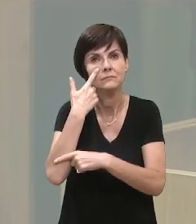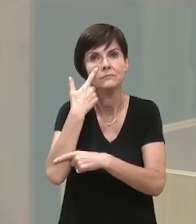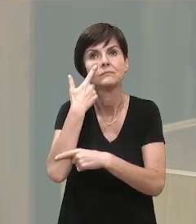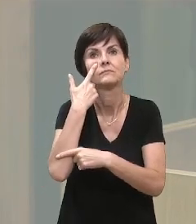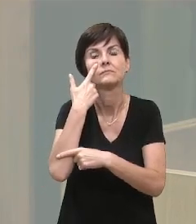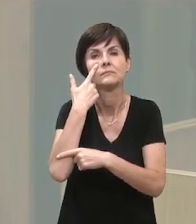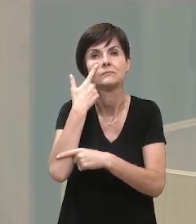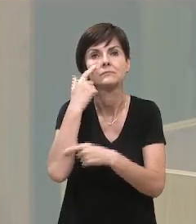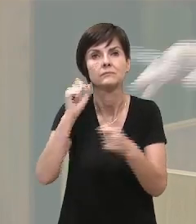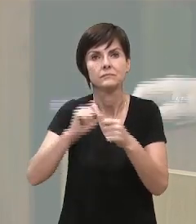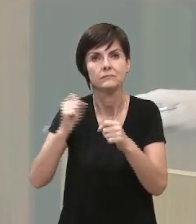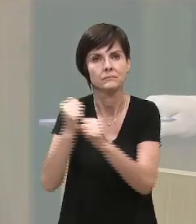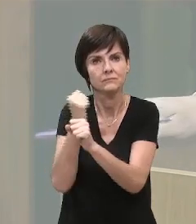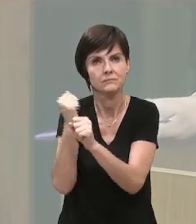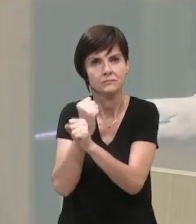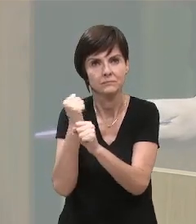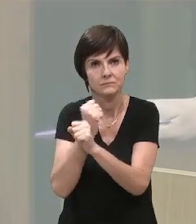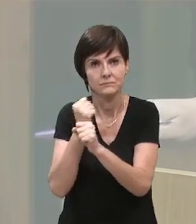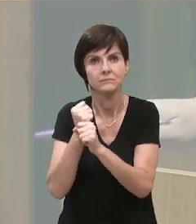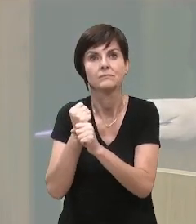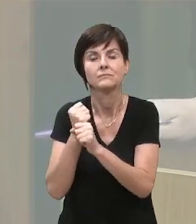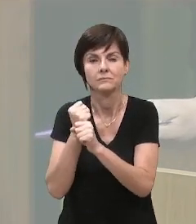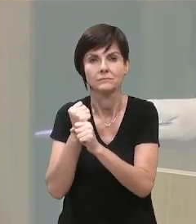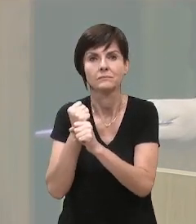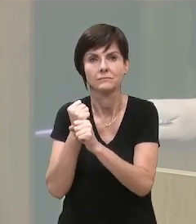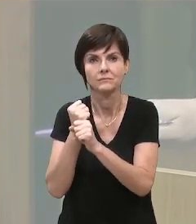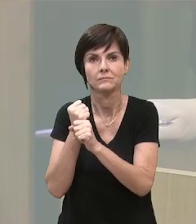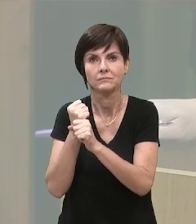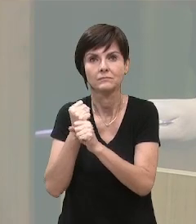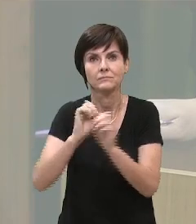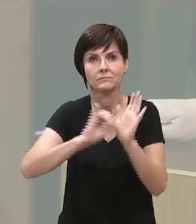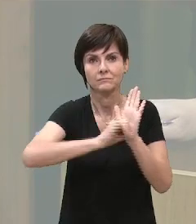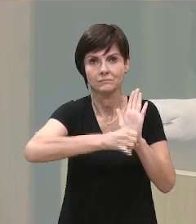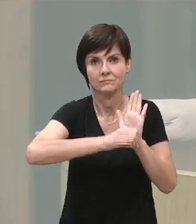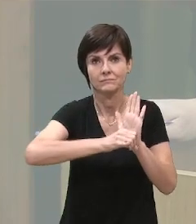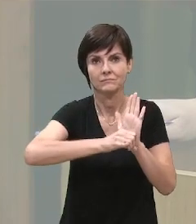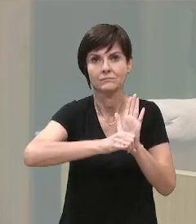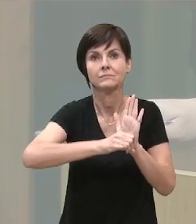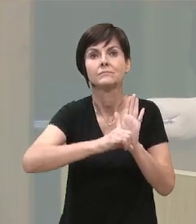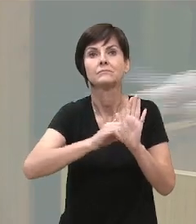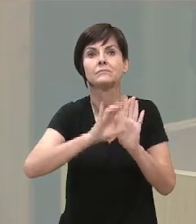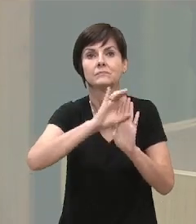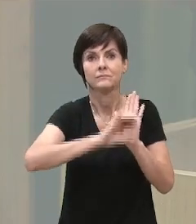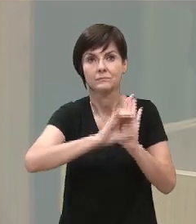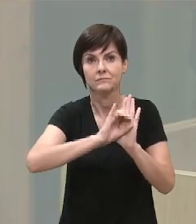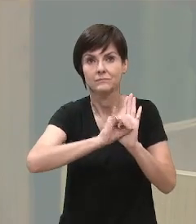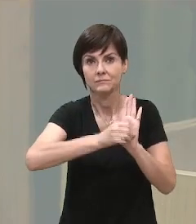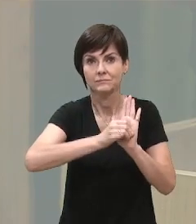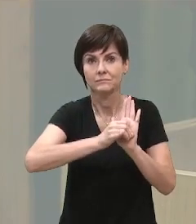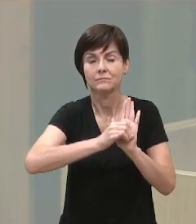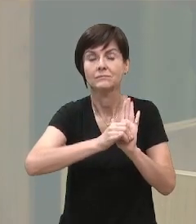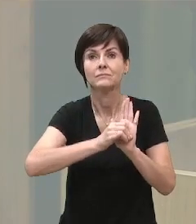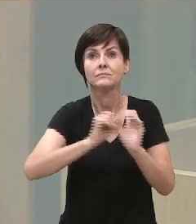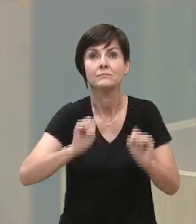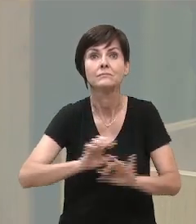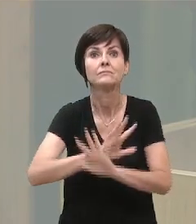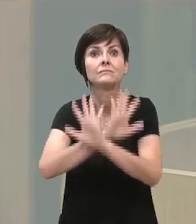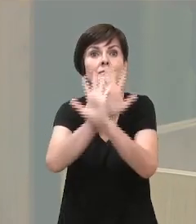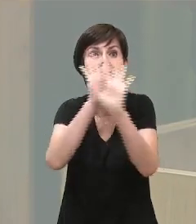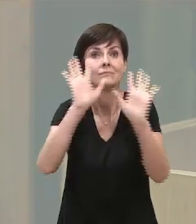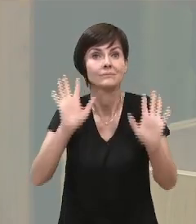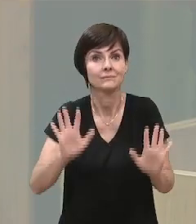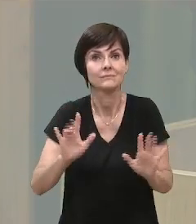para fazer a construção desse edital, para realmente, de uma forma